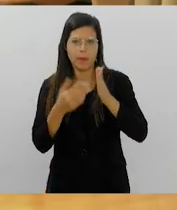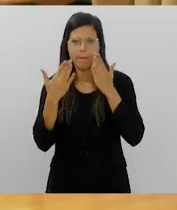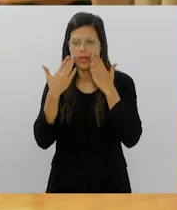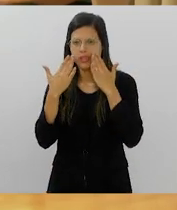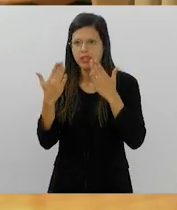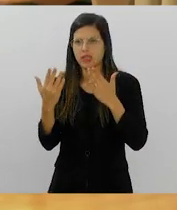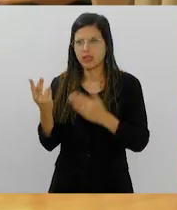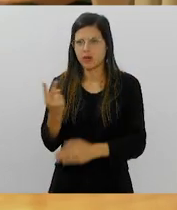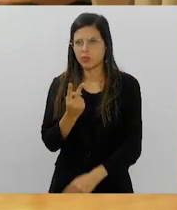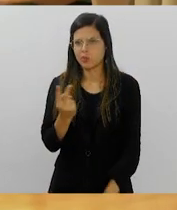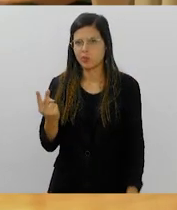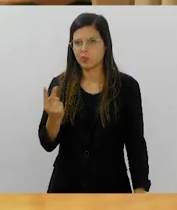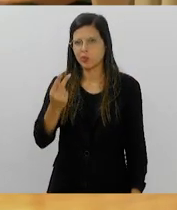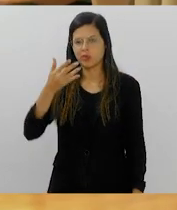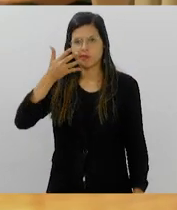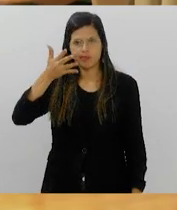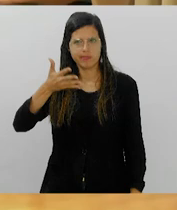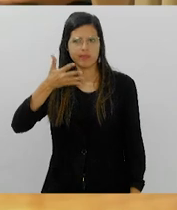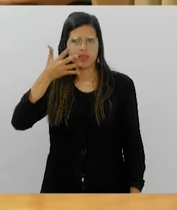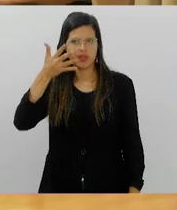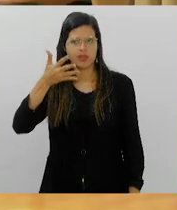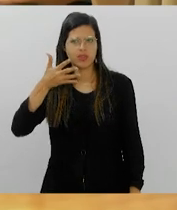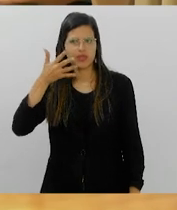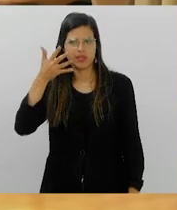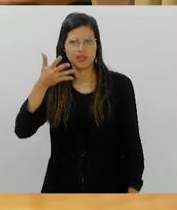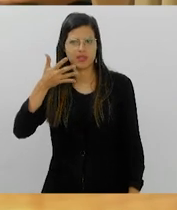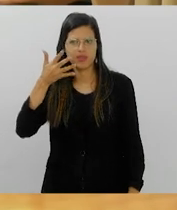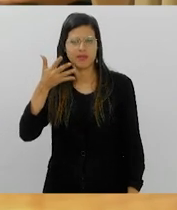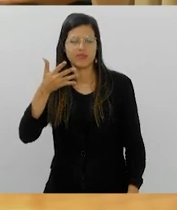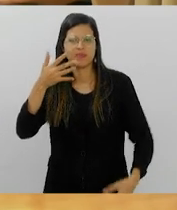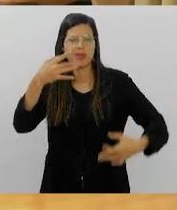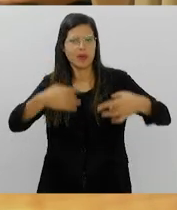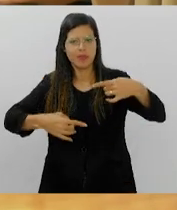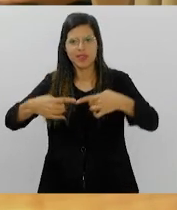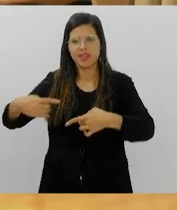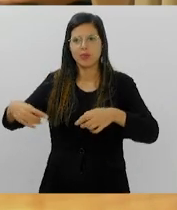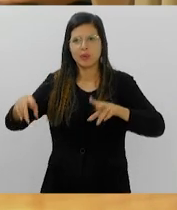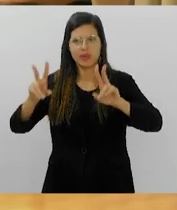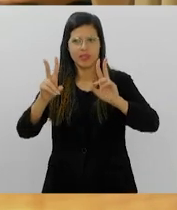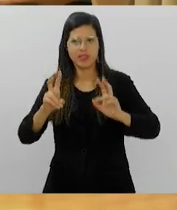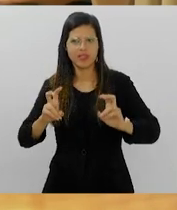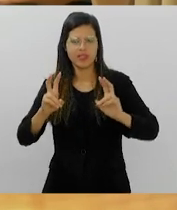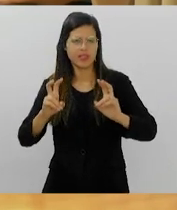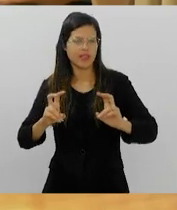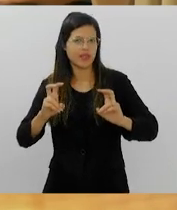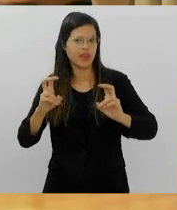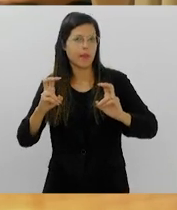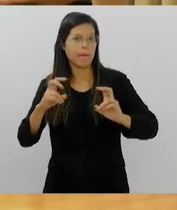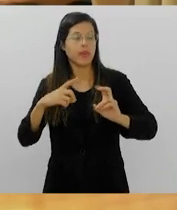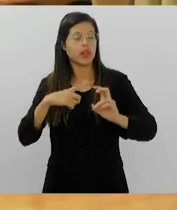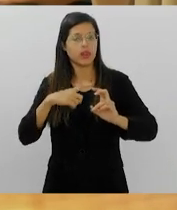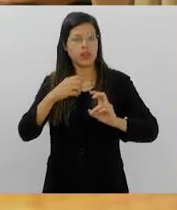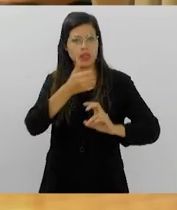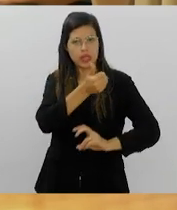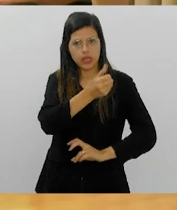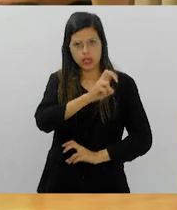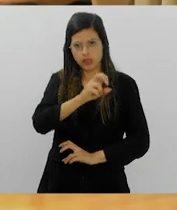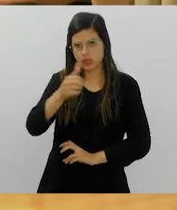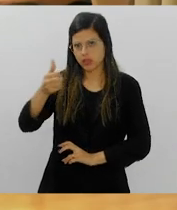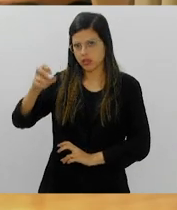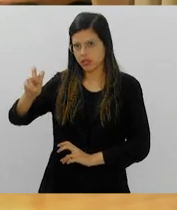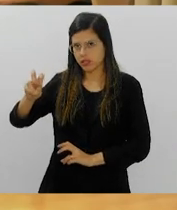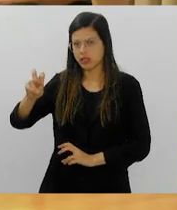dois debatedores do tema, que vão ter 15 minutos cada um para poder